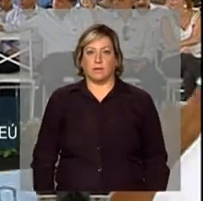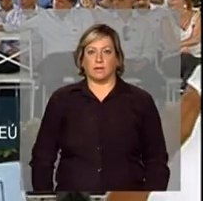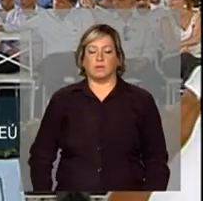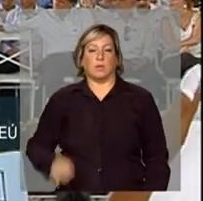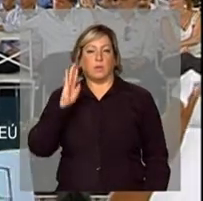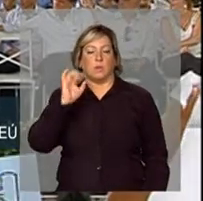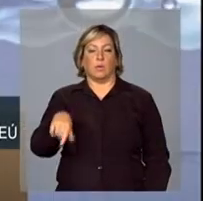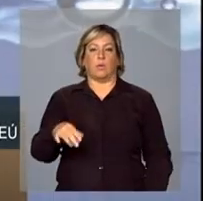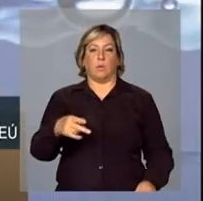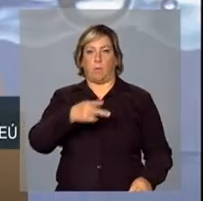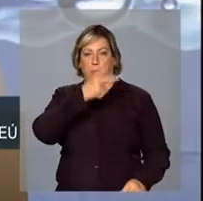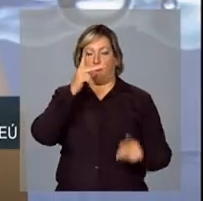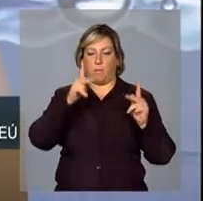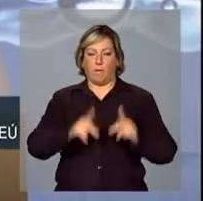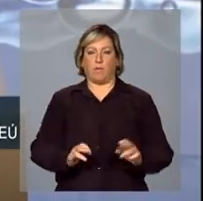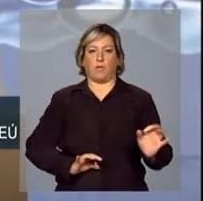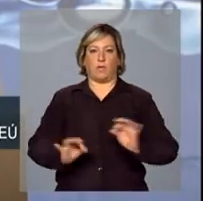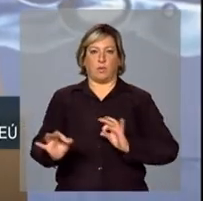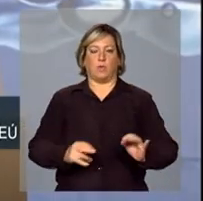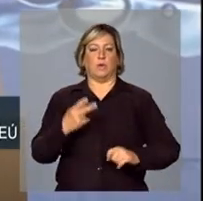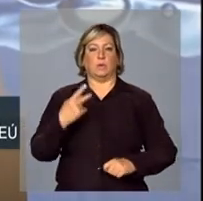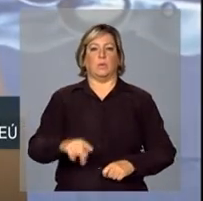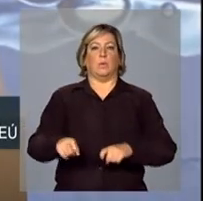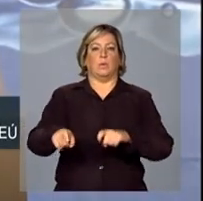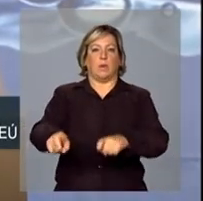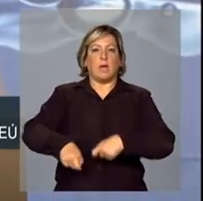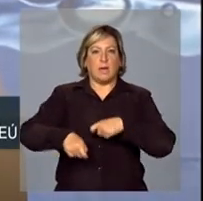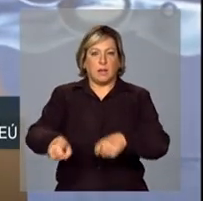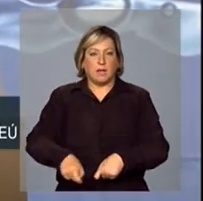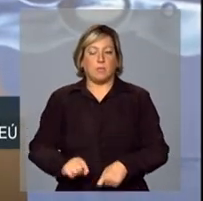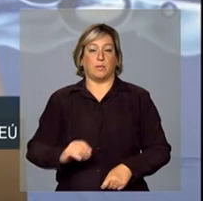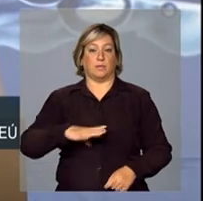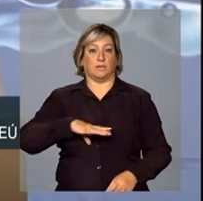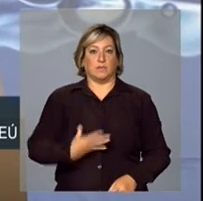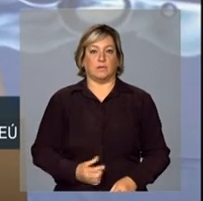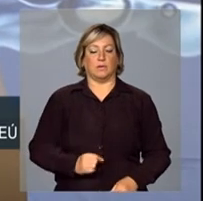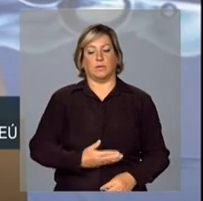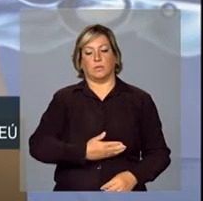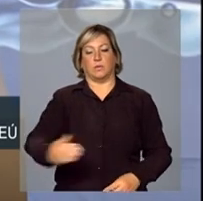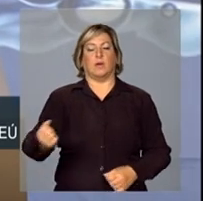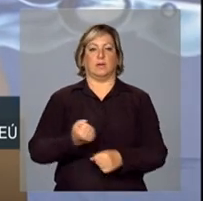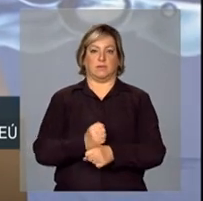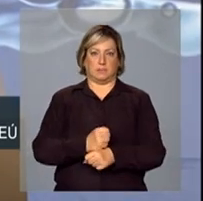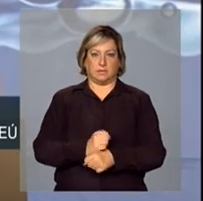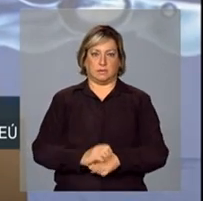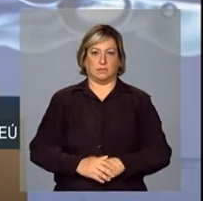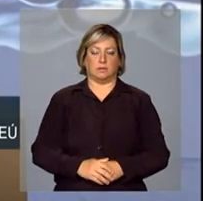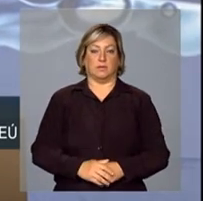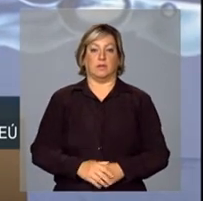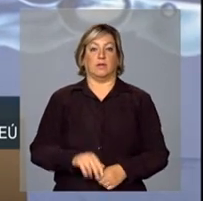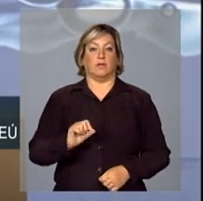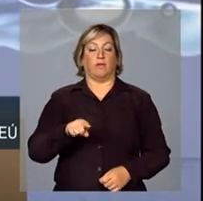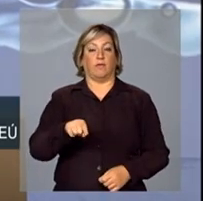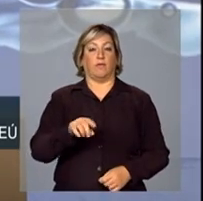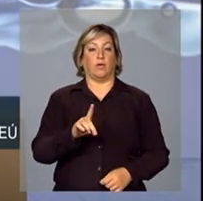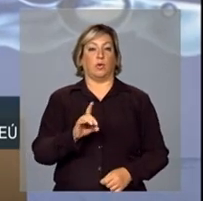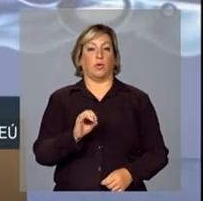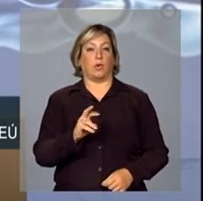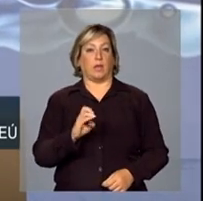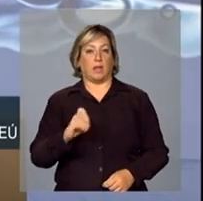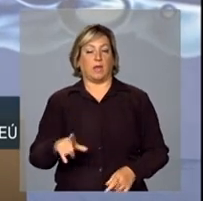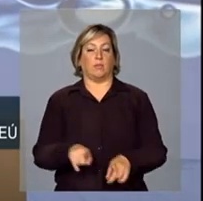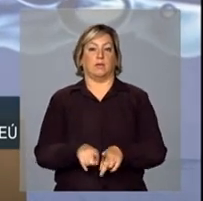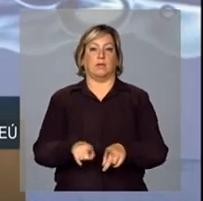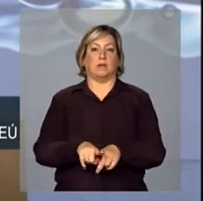povo organizado do campo sobre o desafio dos anos vindouros. A você, Doriel, a Neilda, a